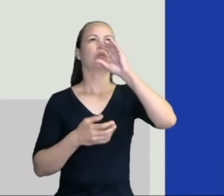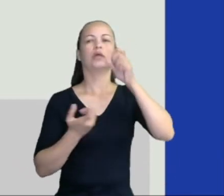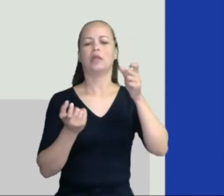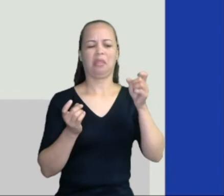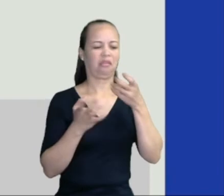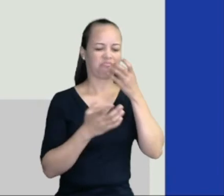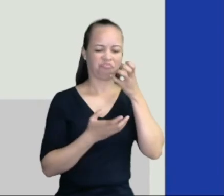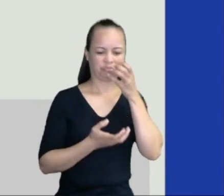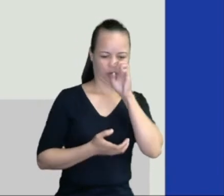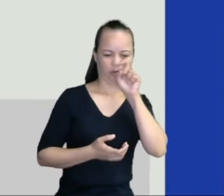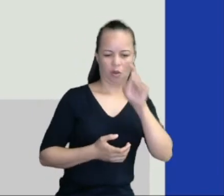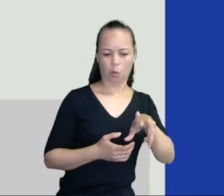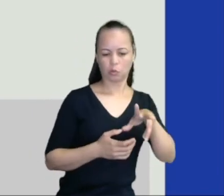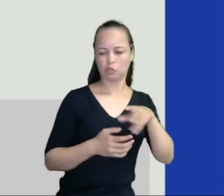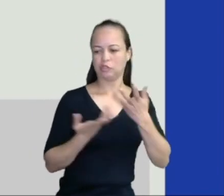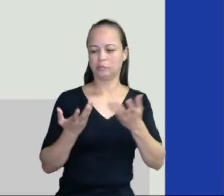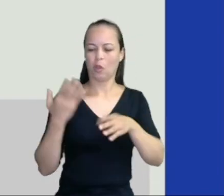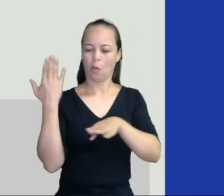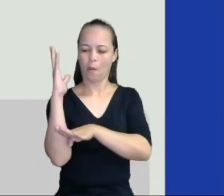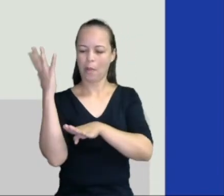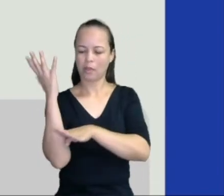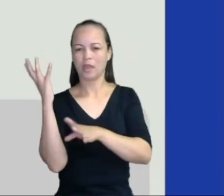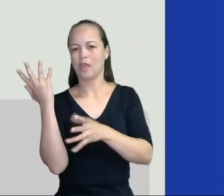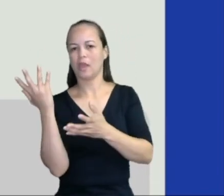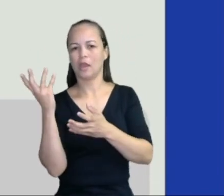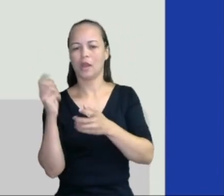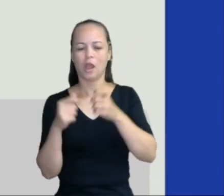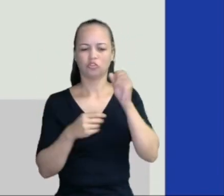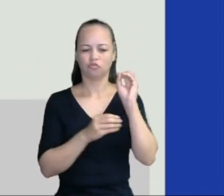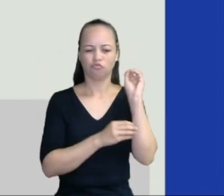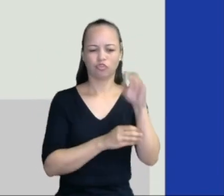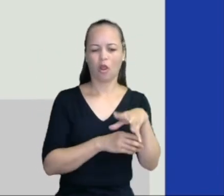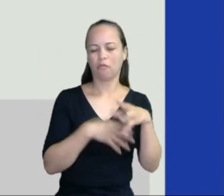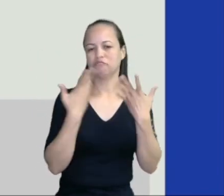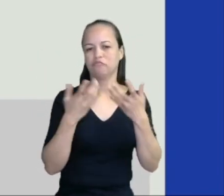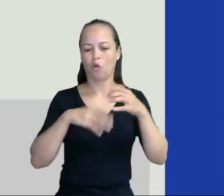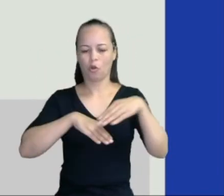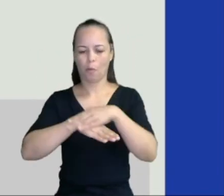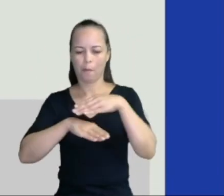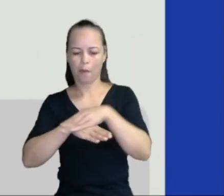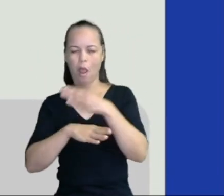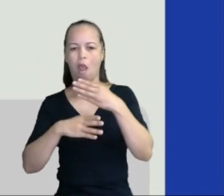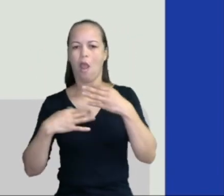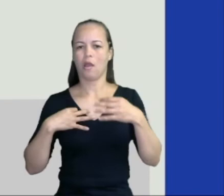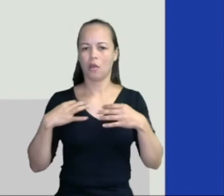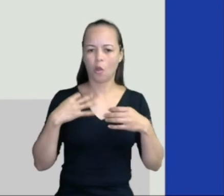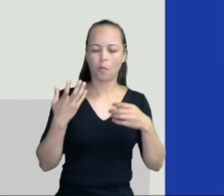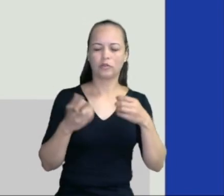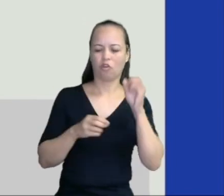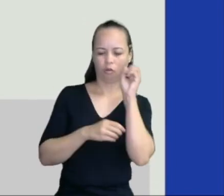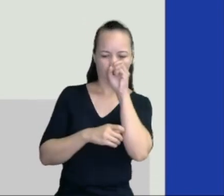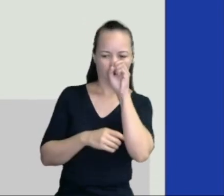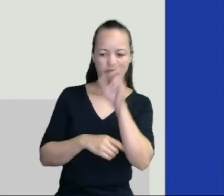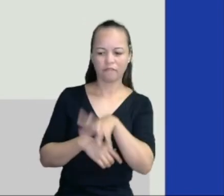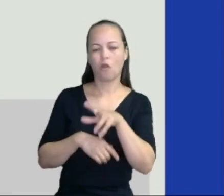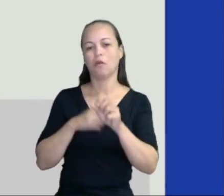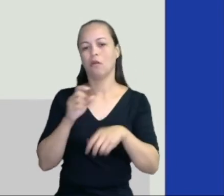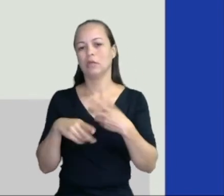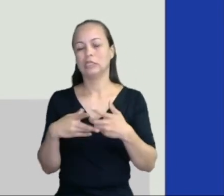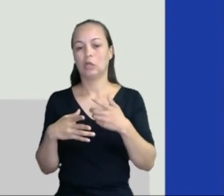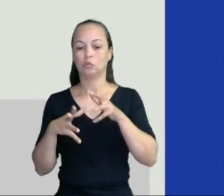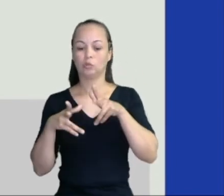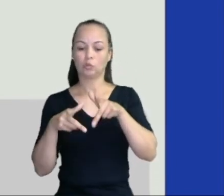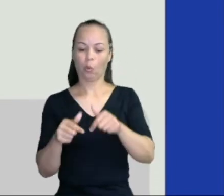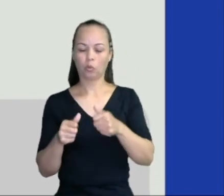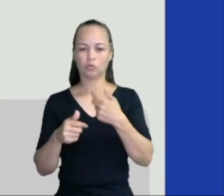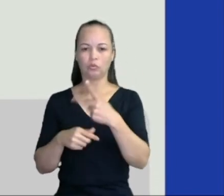aquele móvel de madeira, a gente joga fora. Um sapato e uma roupa, a gente joga fora. Um pneu velho, a gente joga fora. Tudo a gente joga fora. Todos esses recursos,